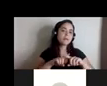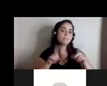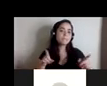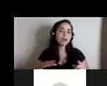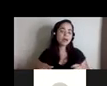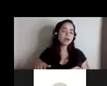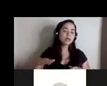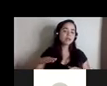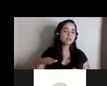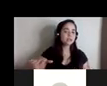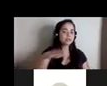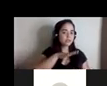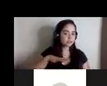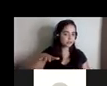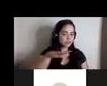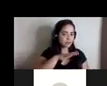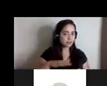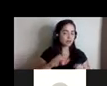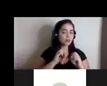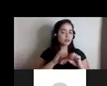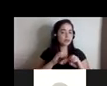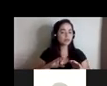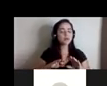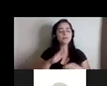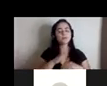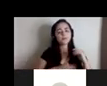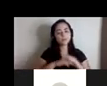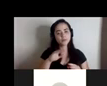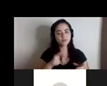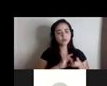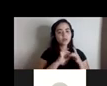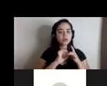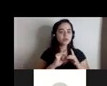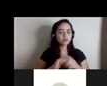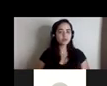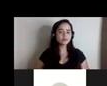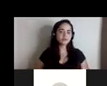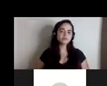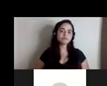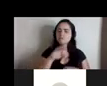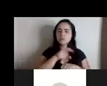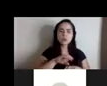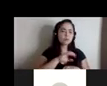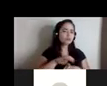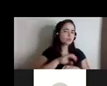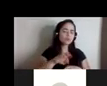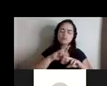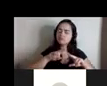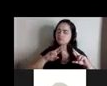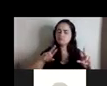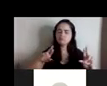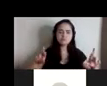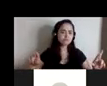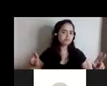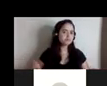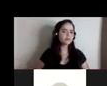profissional integrada. Seja em qualquer curso profissional que